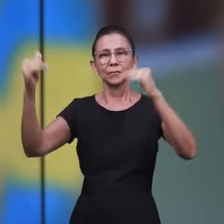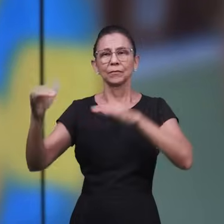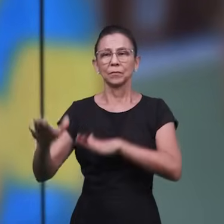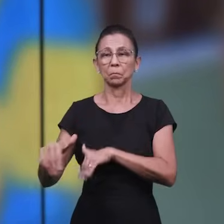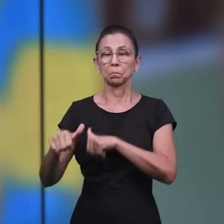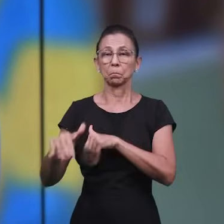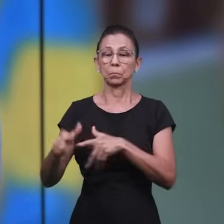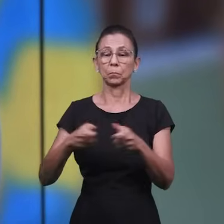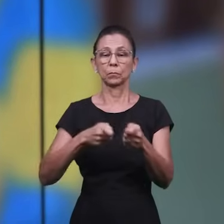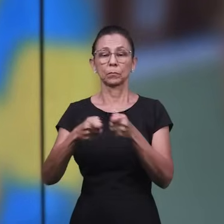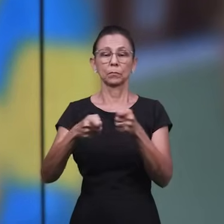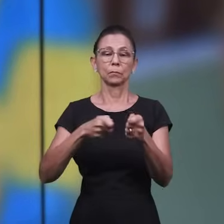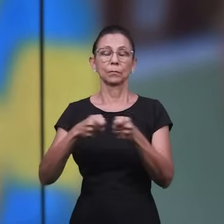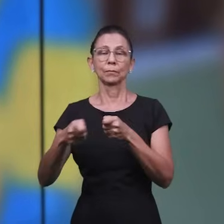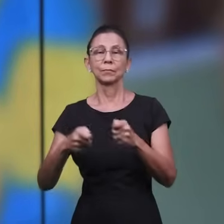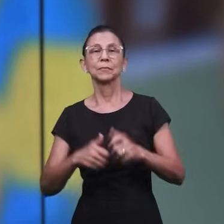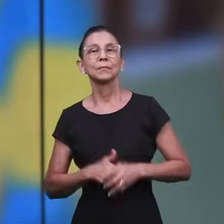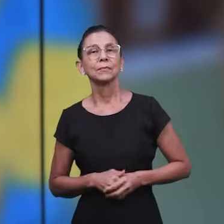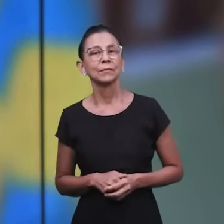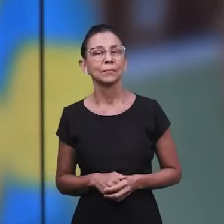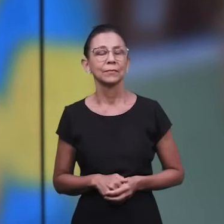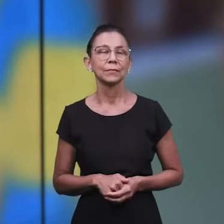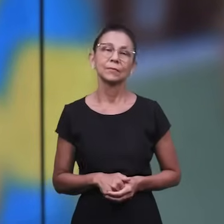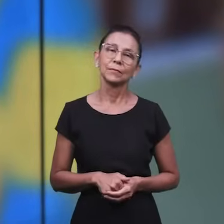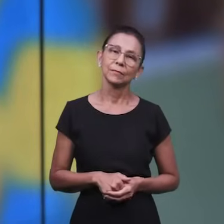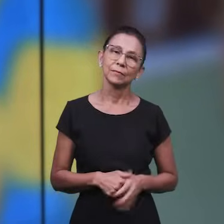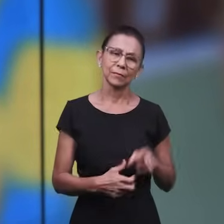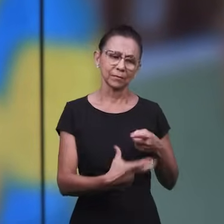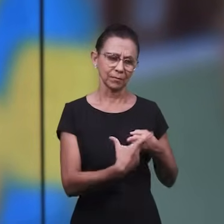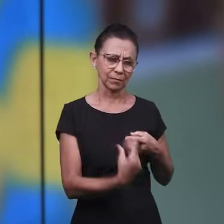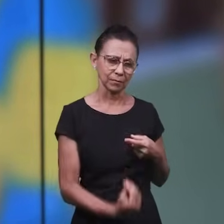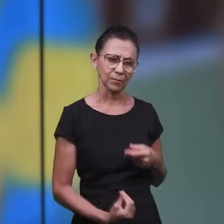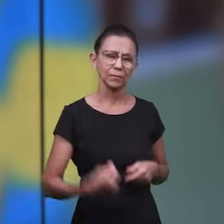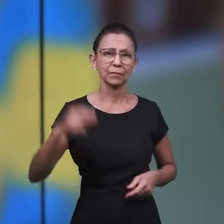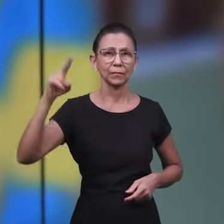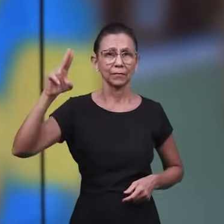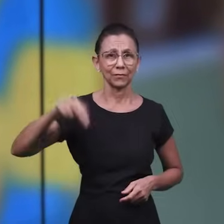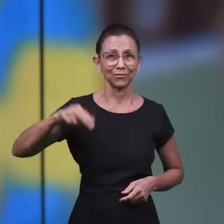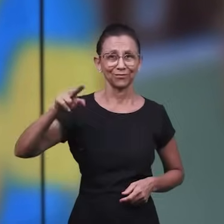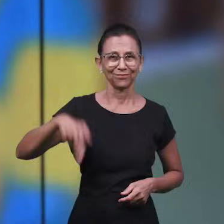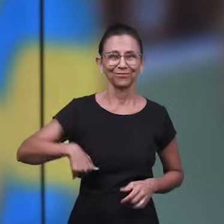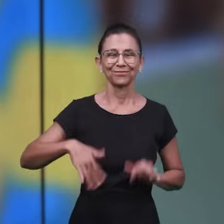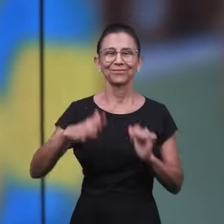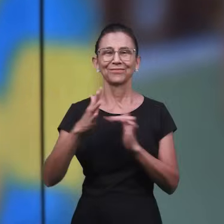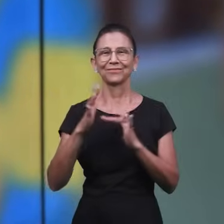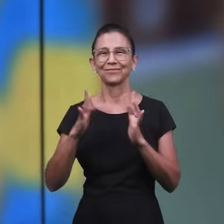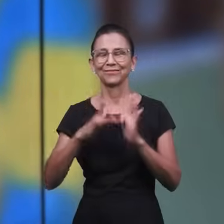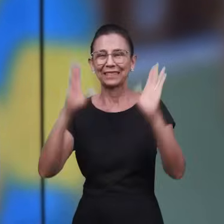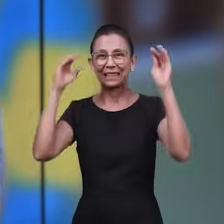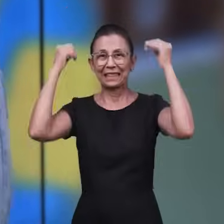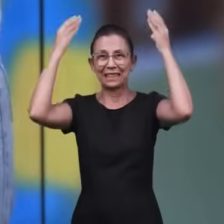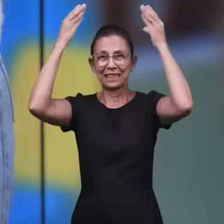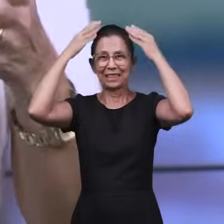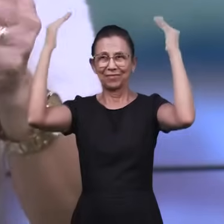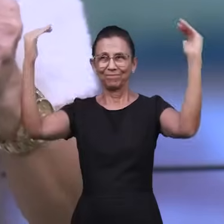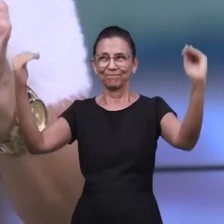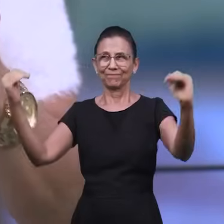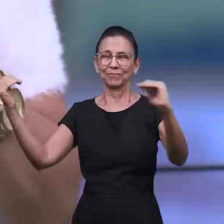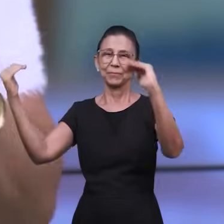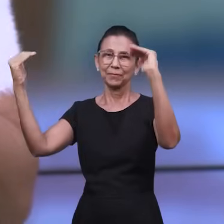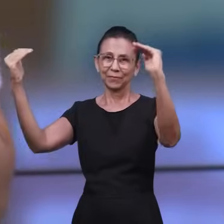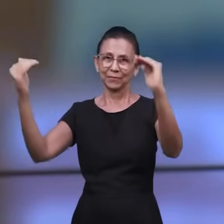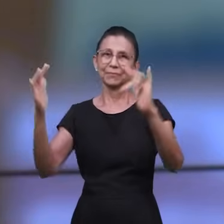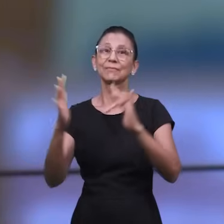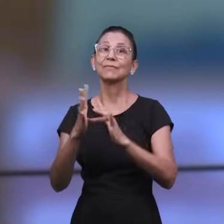frente. E assim, não há batalha perdida. Jesus é o nosso Rei dos Reis. Nós vamos